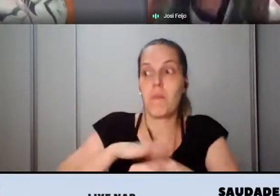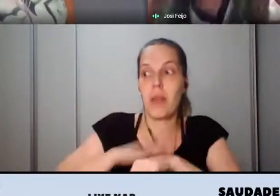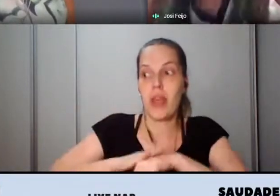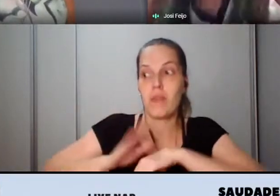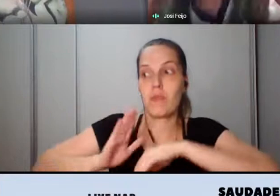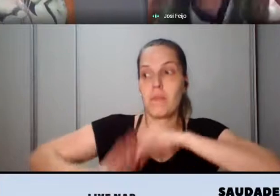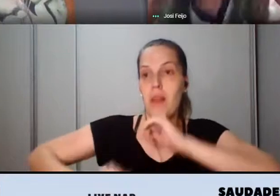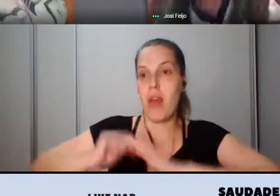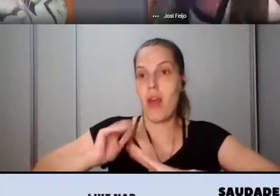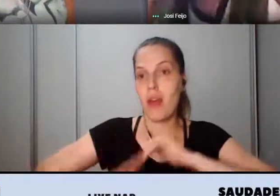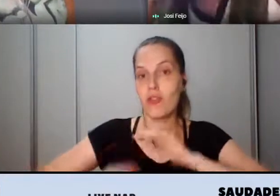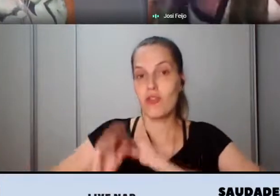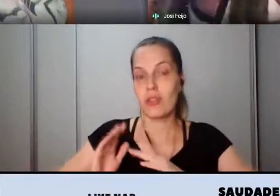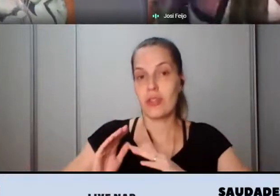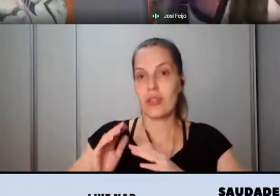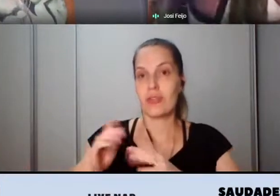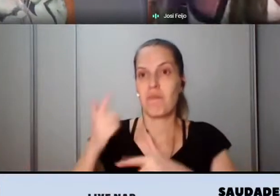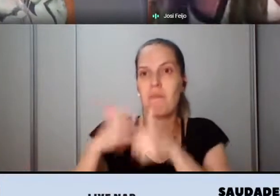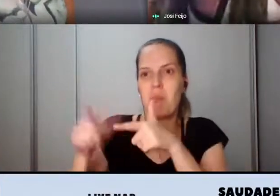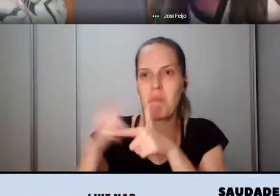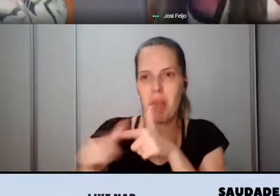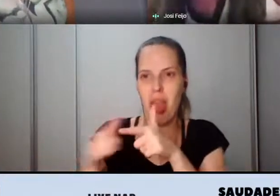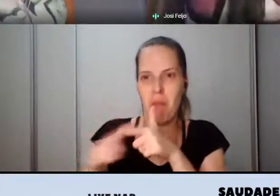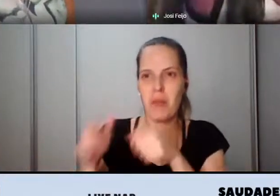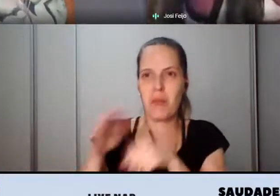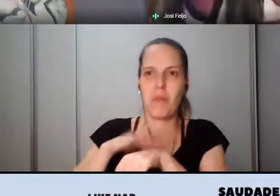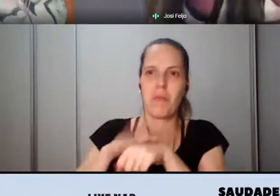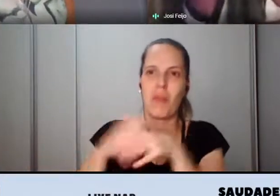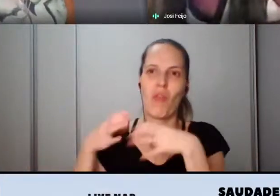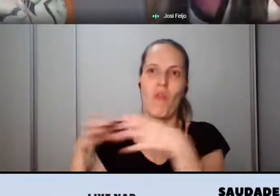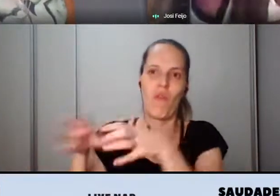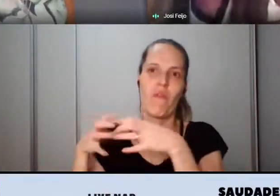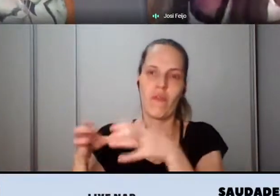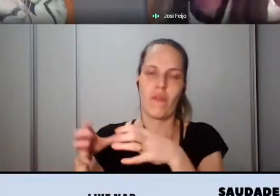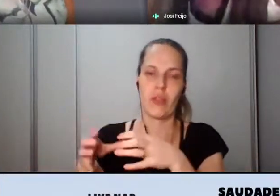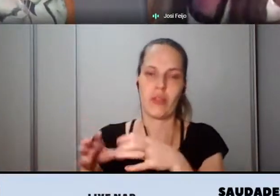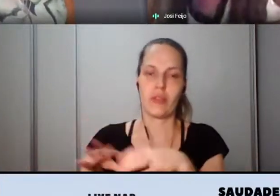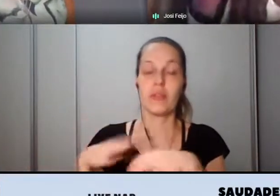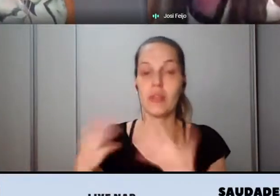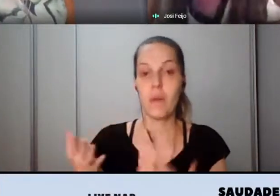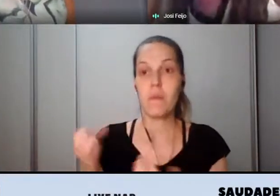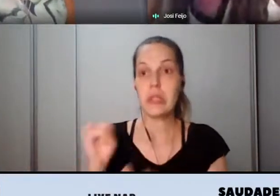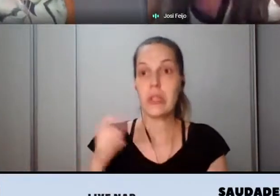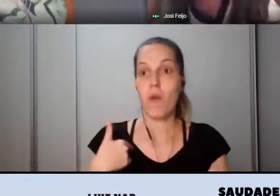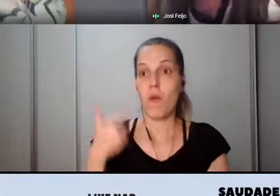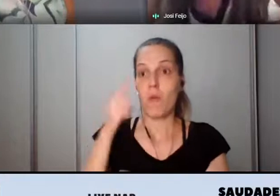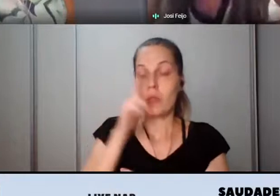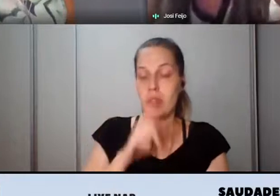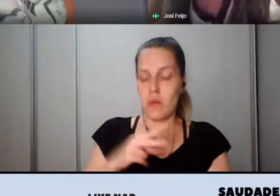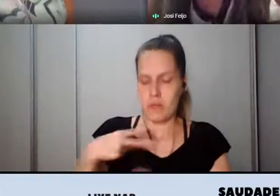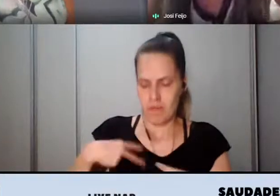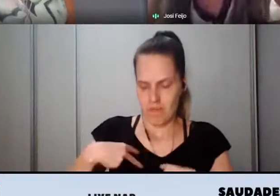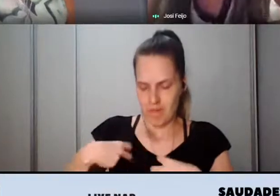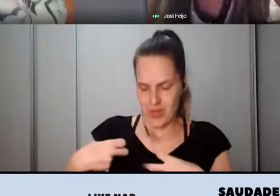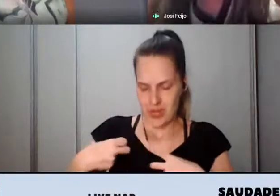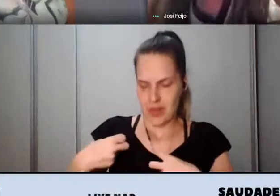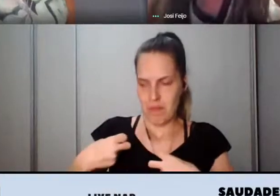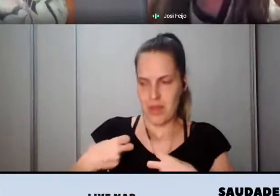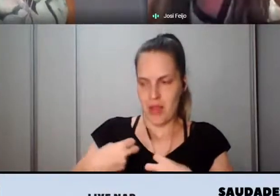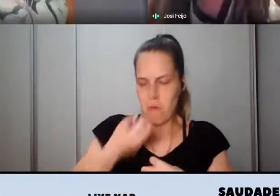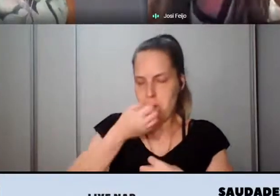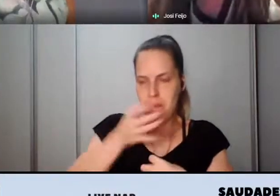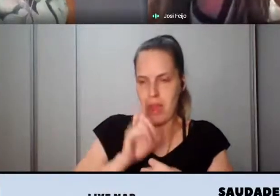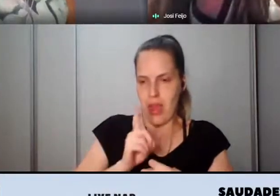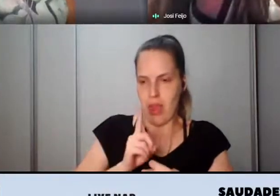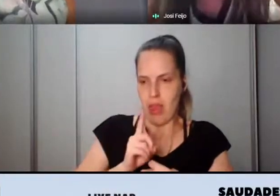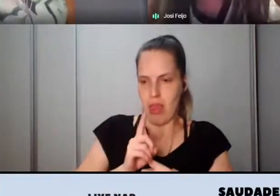Para convivência. Então, esses nãos que a gente consegue colocar como limite, porque se conhece que daqui a pouco não